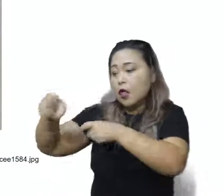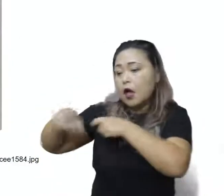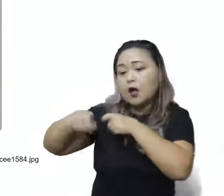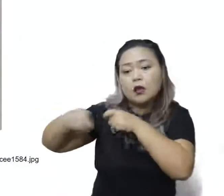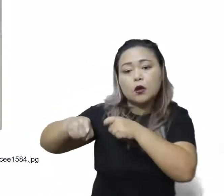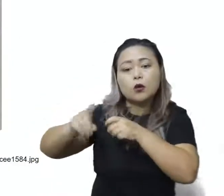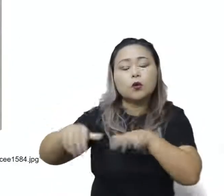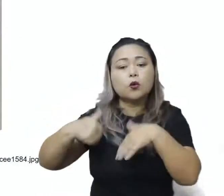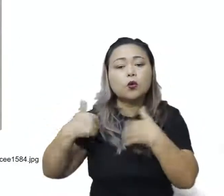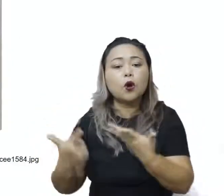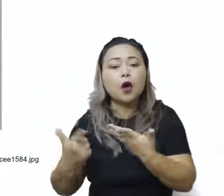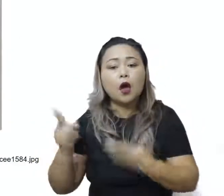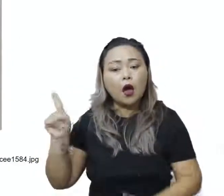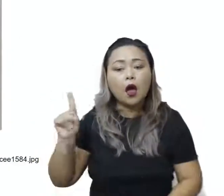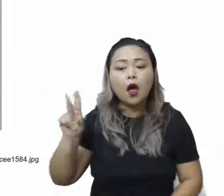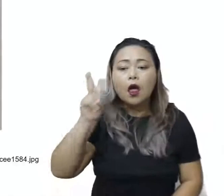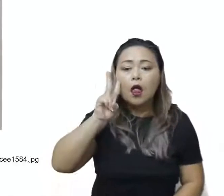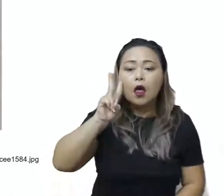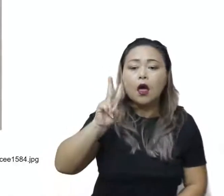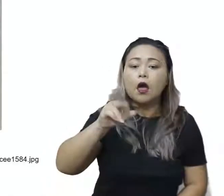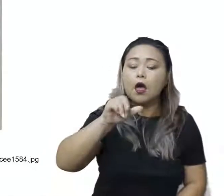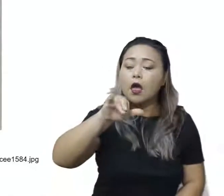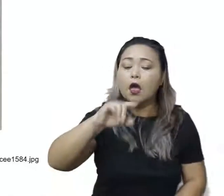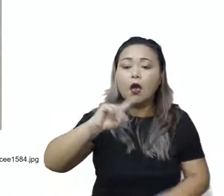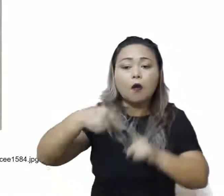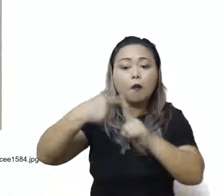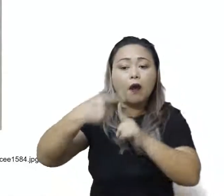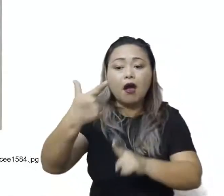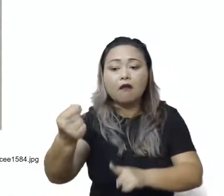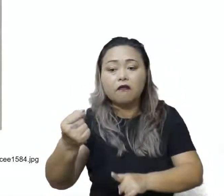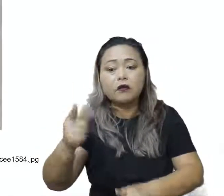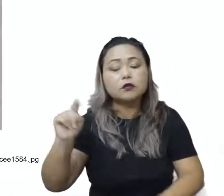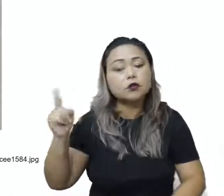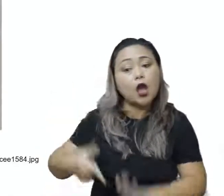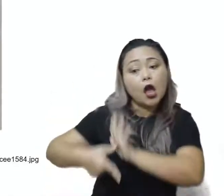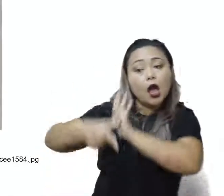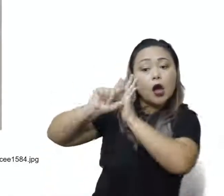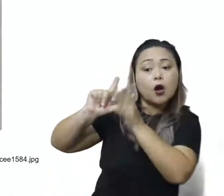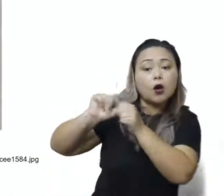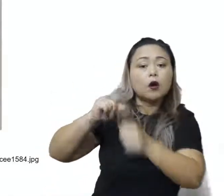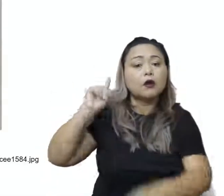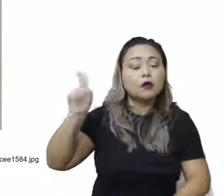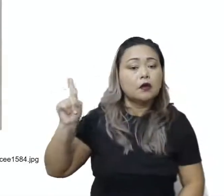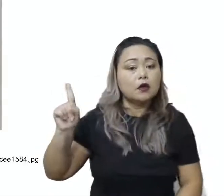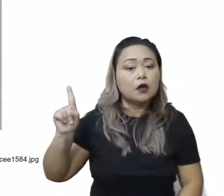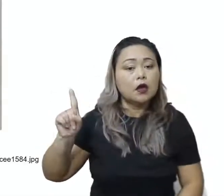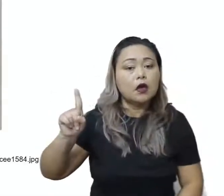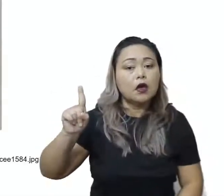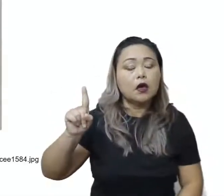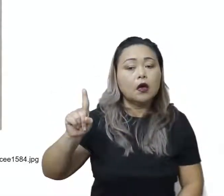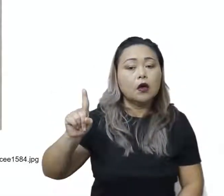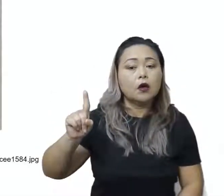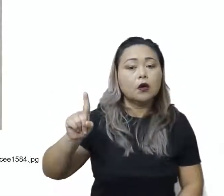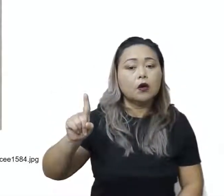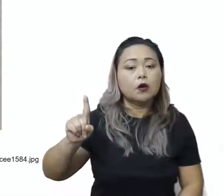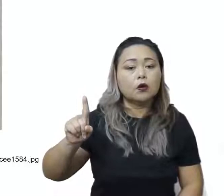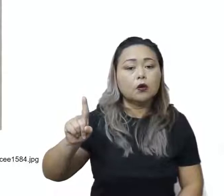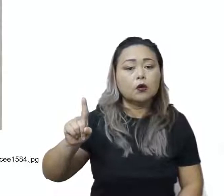Rio mais 20. Só que, gente, antes da Rio mais 20, teve essa, ó. Olha aqui,